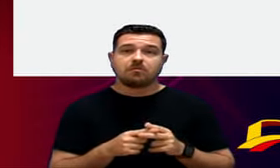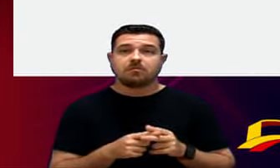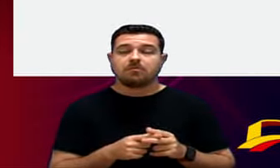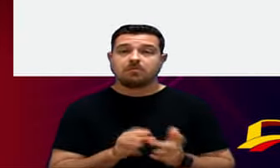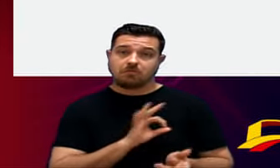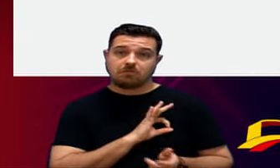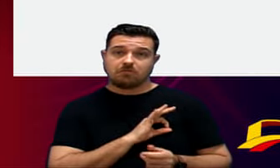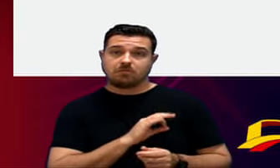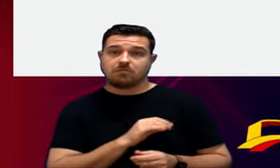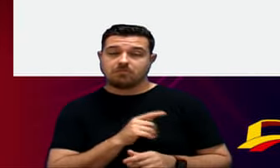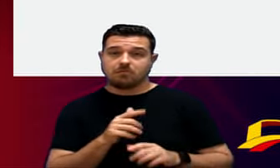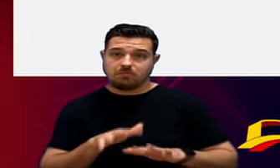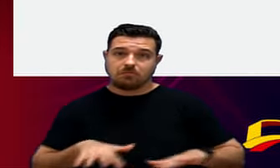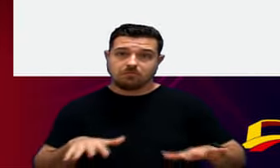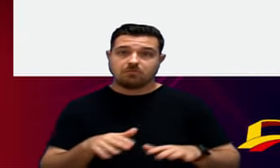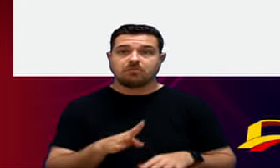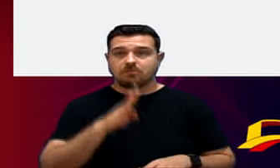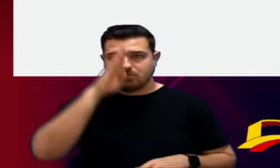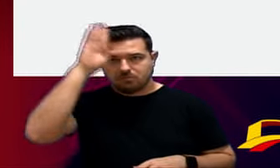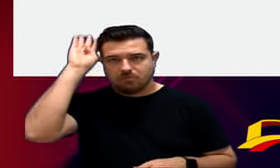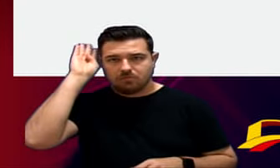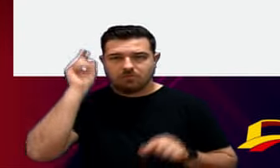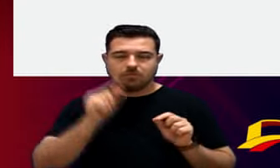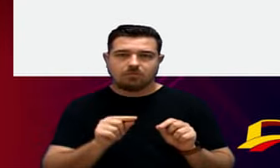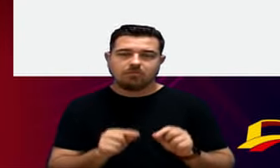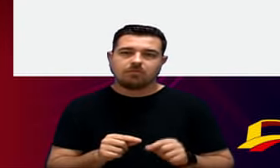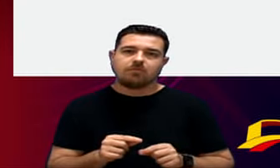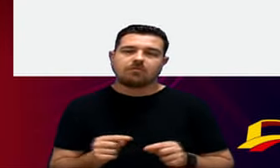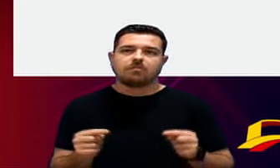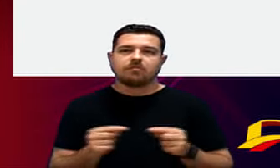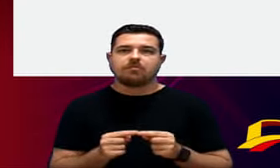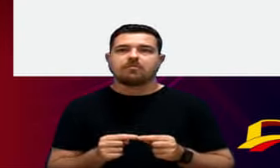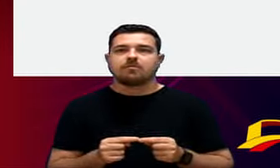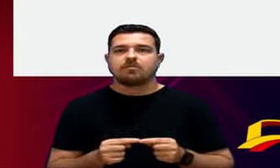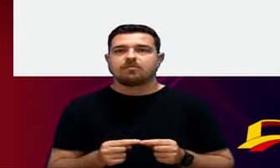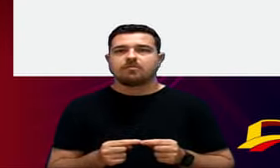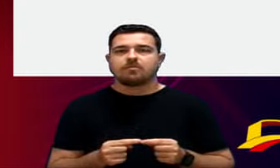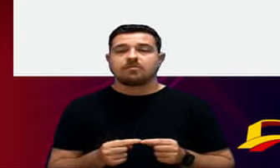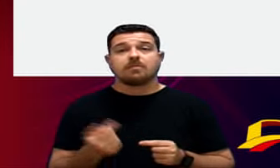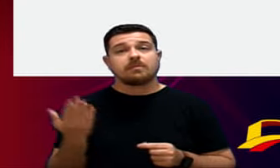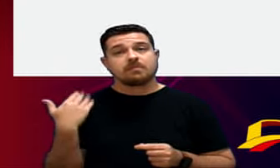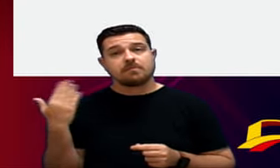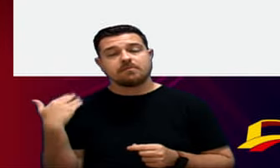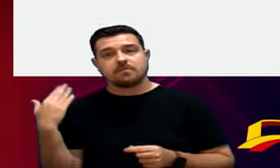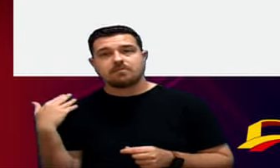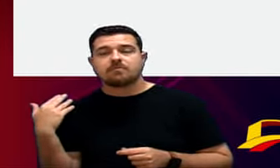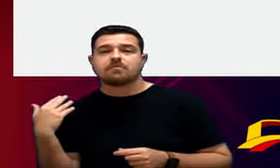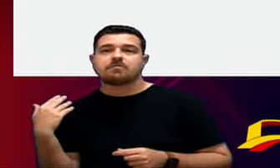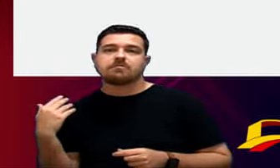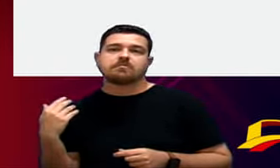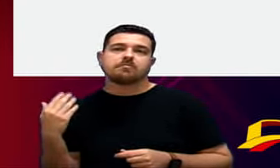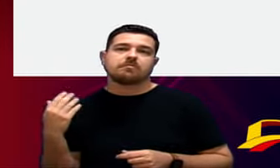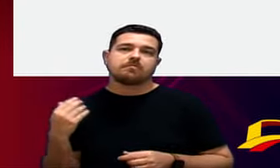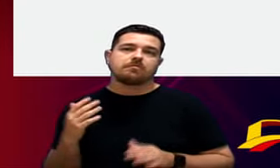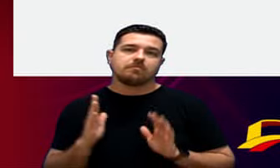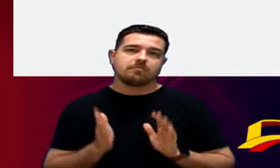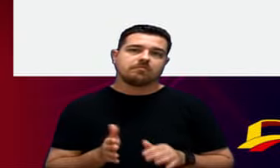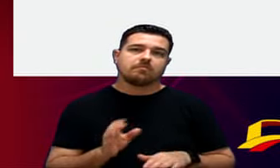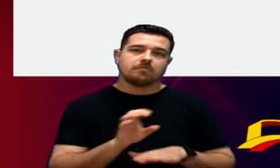Militar tiro de guerra e o próprio corpo de bombeiros São entraves antigos entre a Municipalidade e o